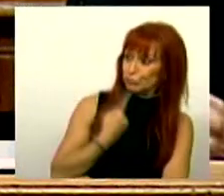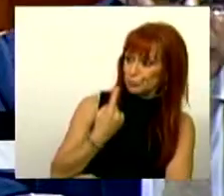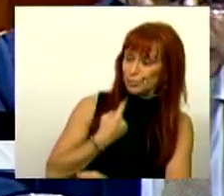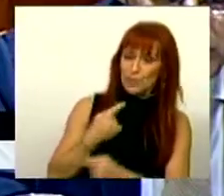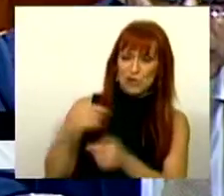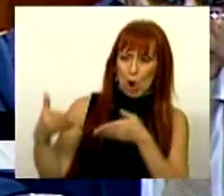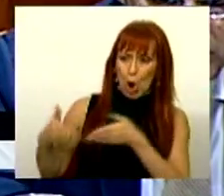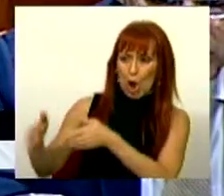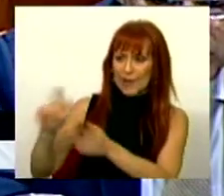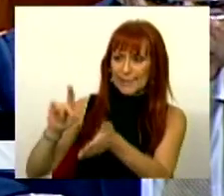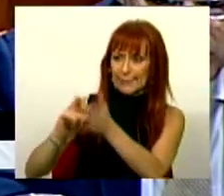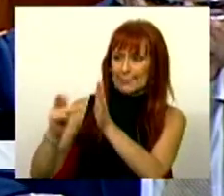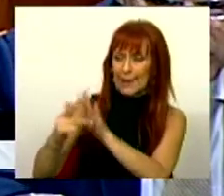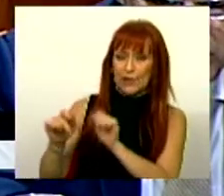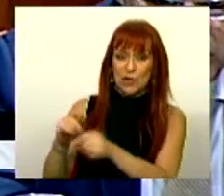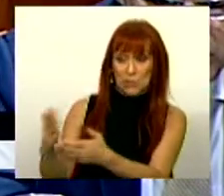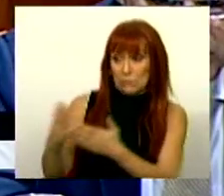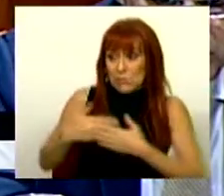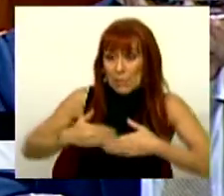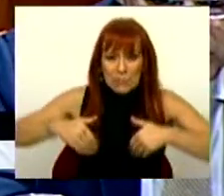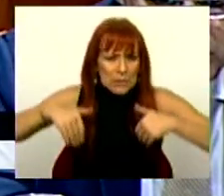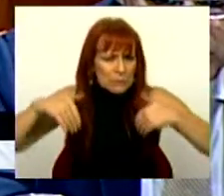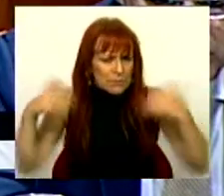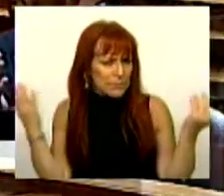as orientações técnicas que forem dadas.